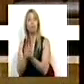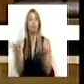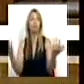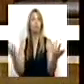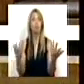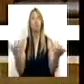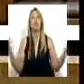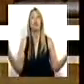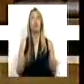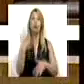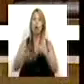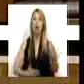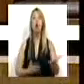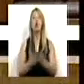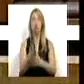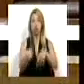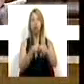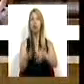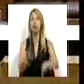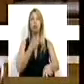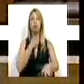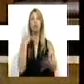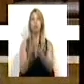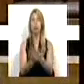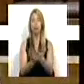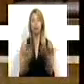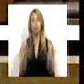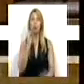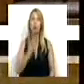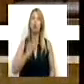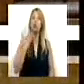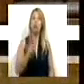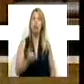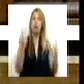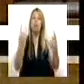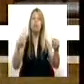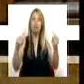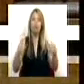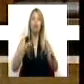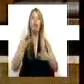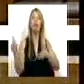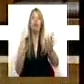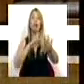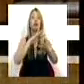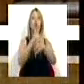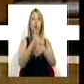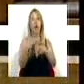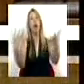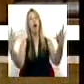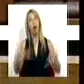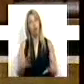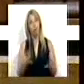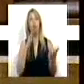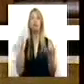continuação da política de estrangulamento. O CDS teve outra estratégia, apresentou